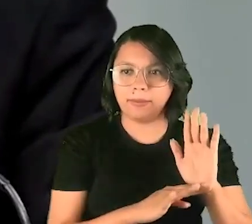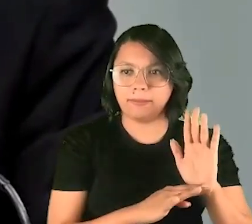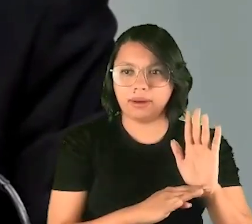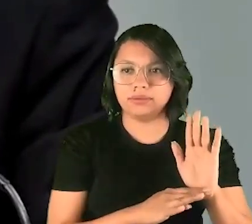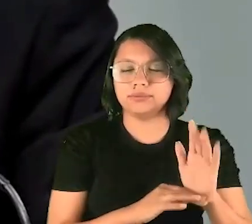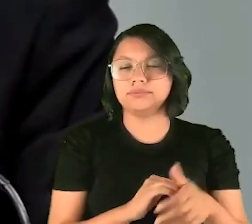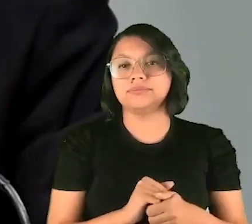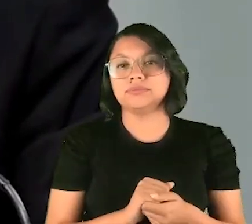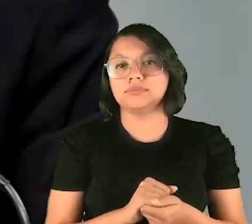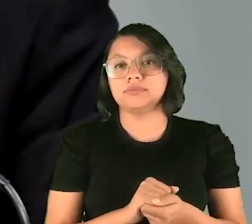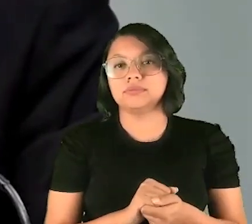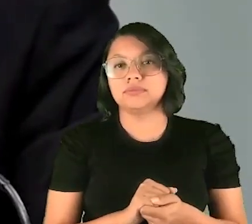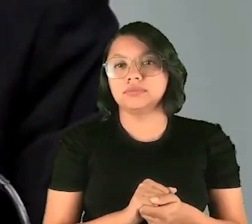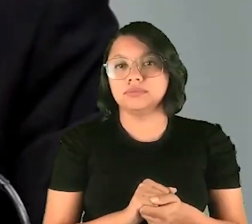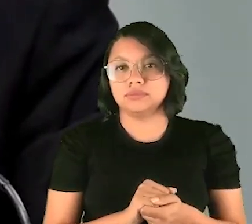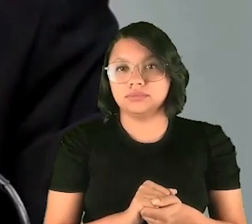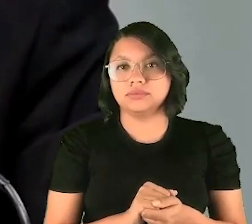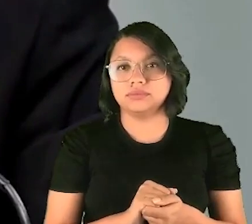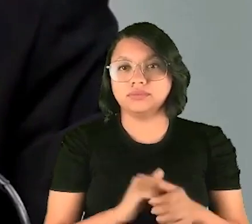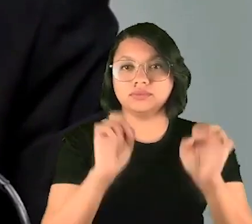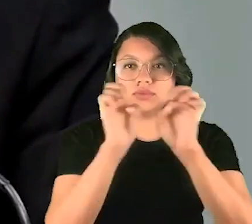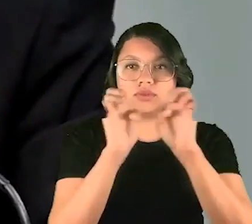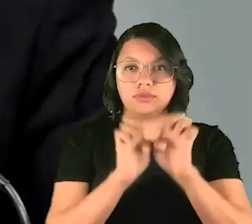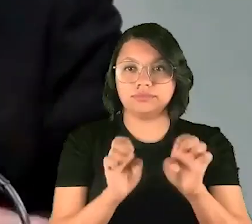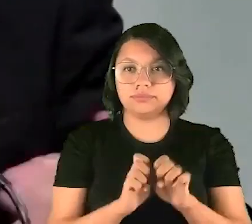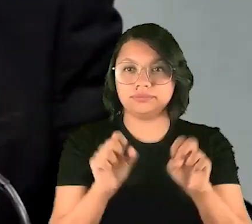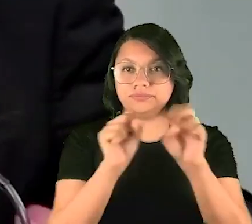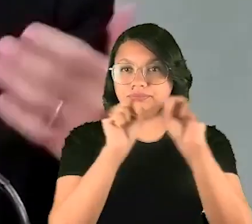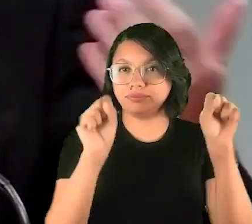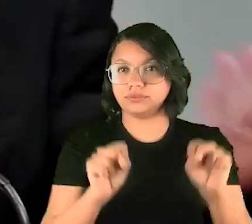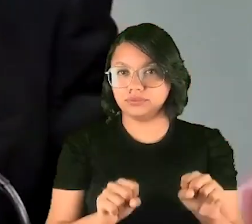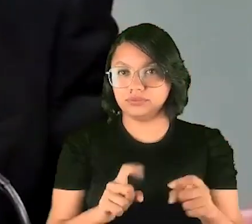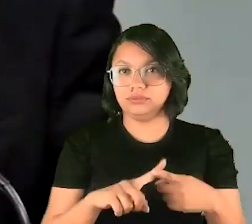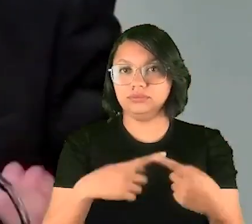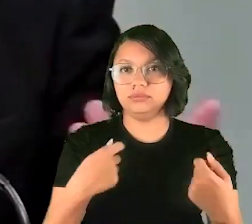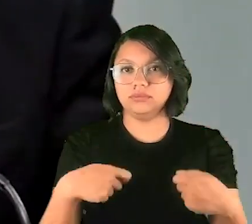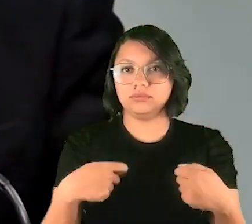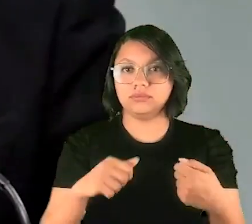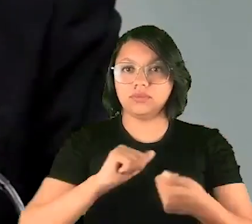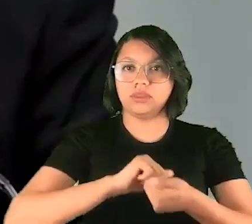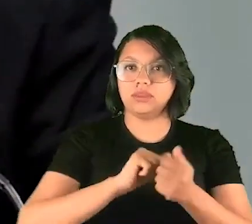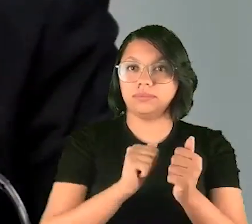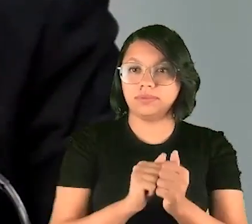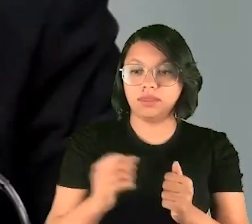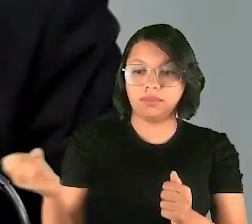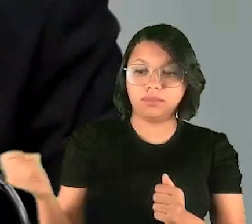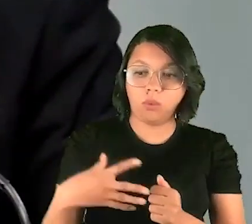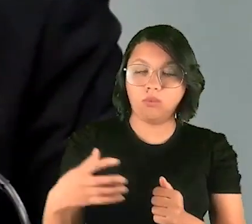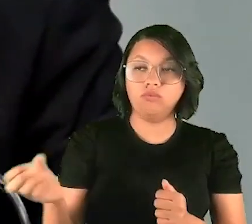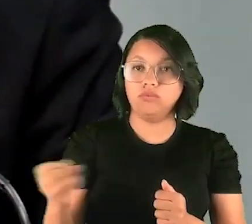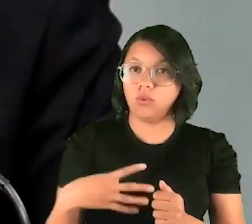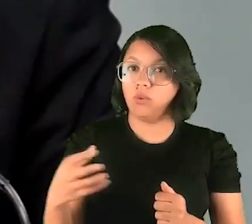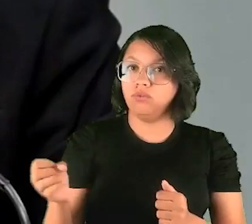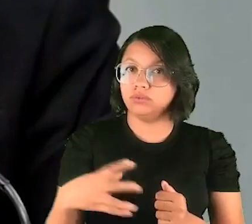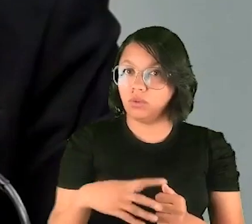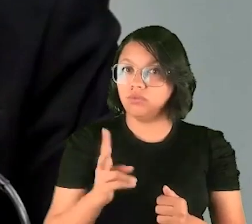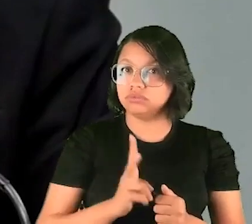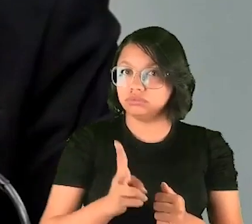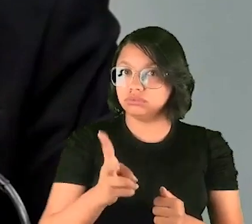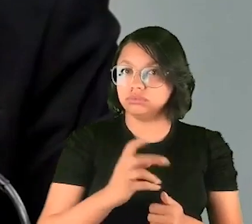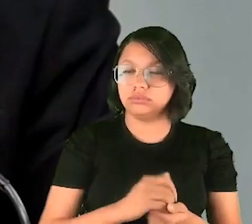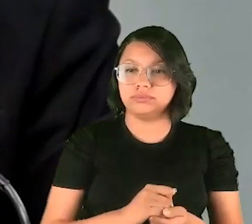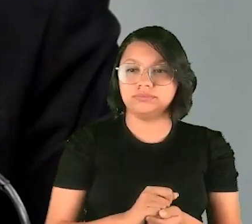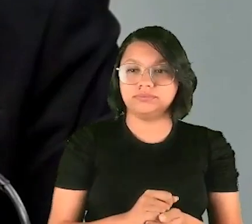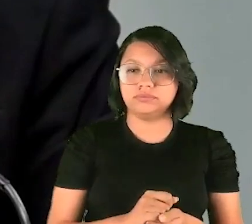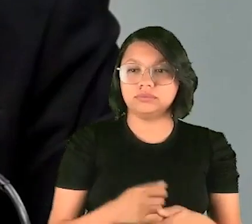ela existe, uma questão de codificação e de estrutura do sistema, mas ele tem que ser um rol que tem que ser adaptado em